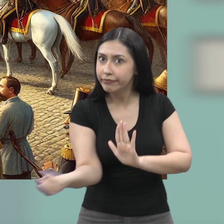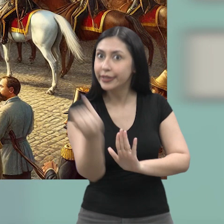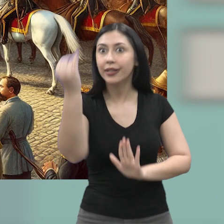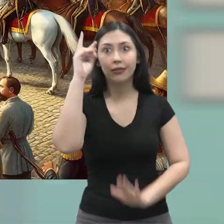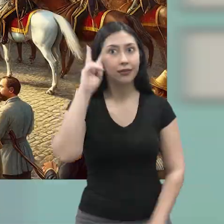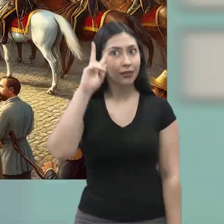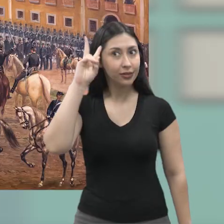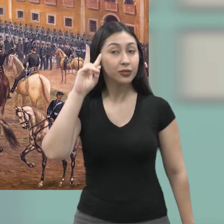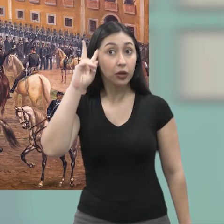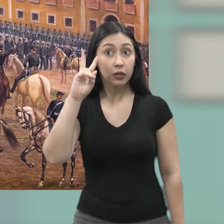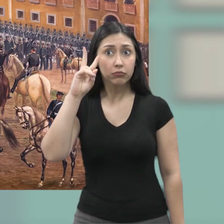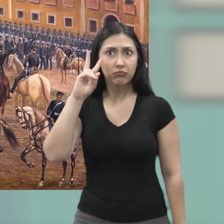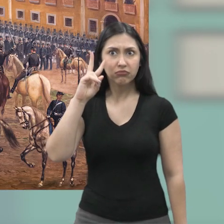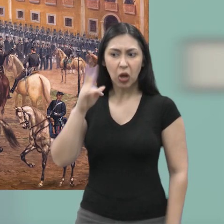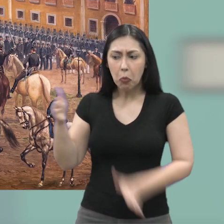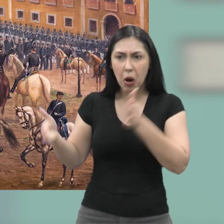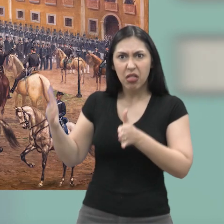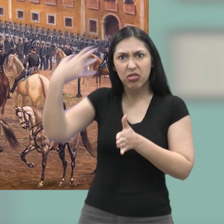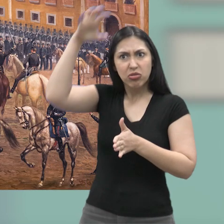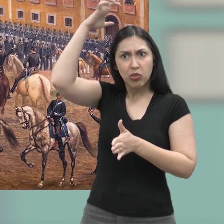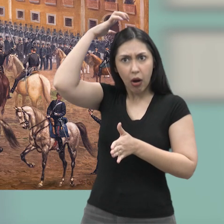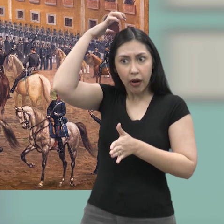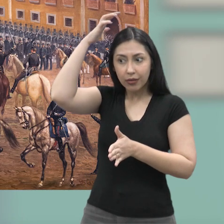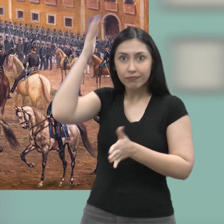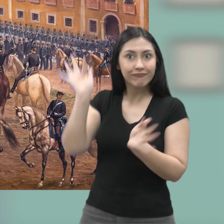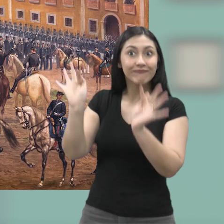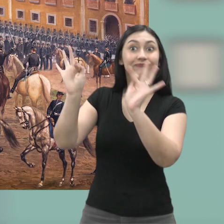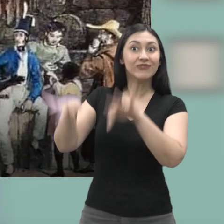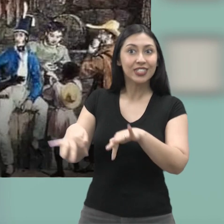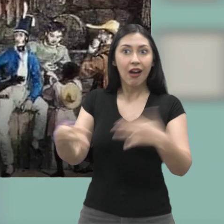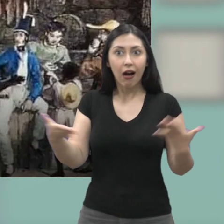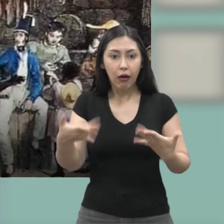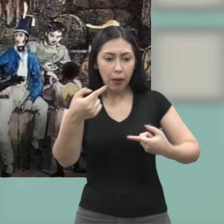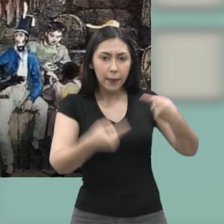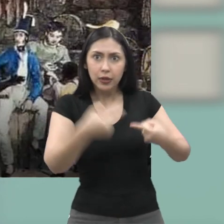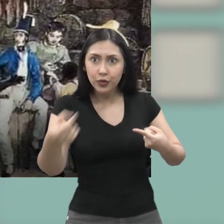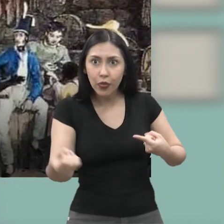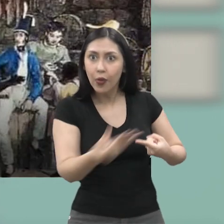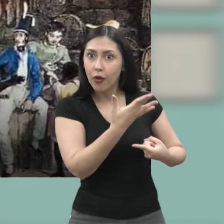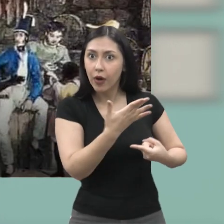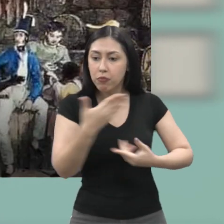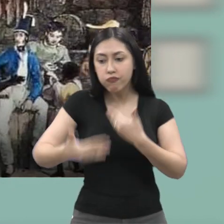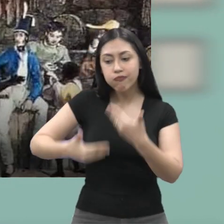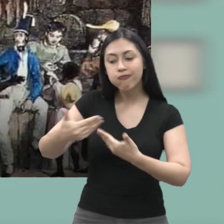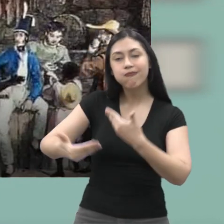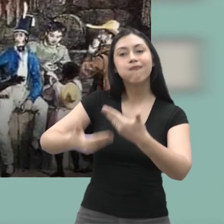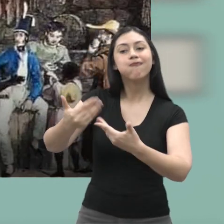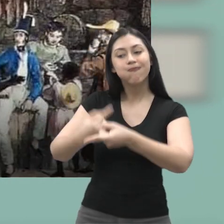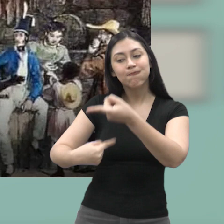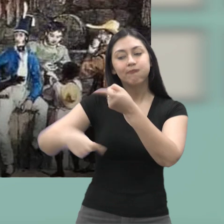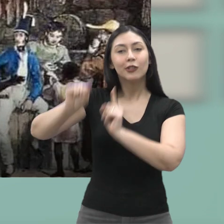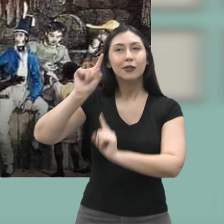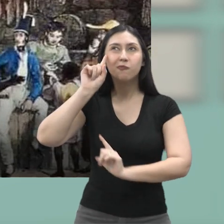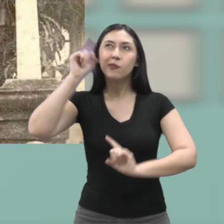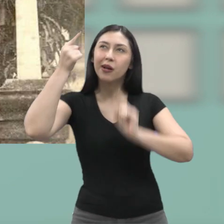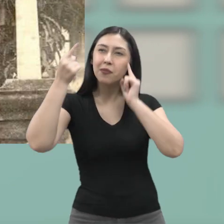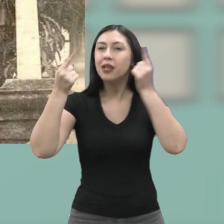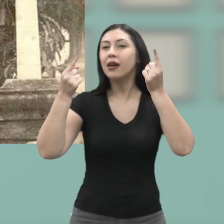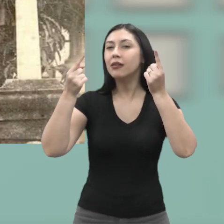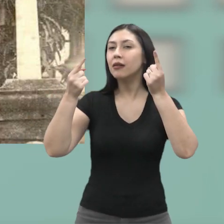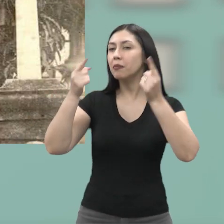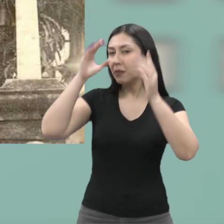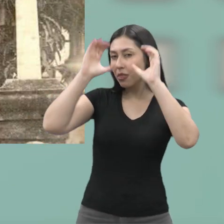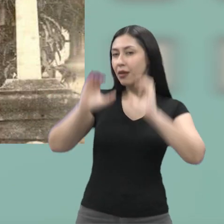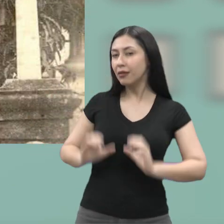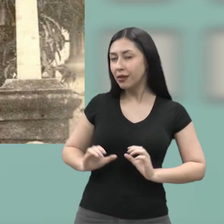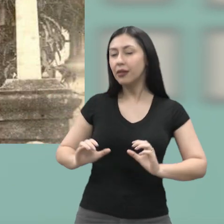fim da monarquia e a modernização da política foram passos fundamentais para o surgimento de novas ideias de cidadania para o Brasil.